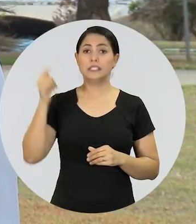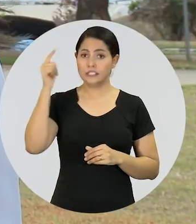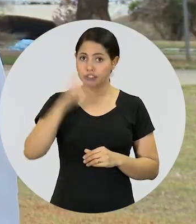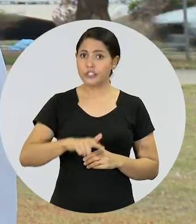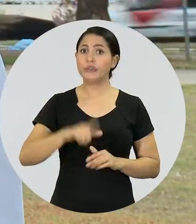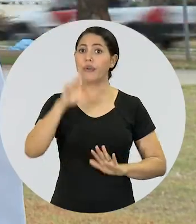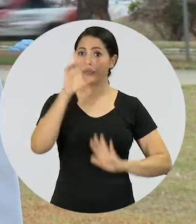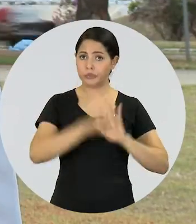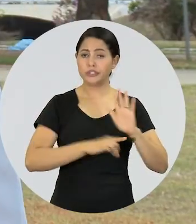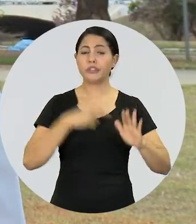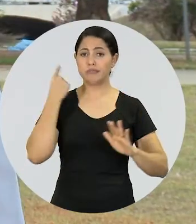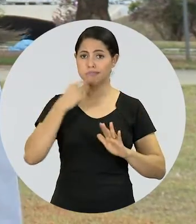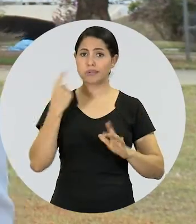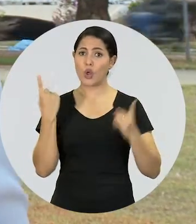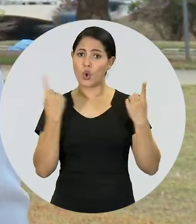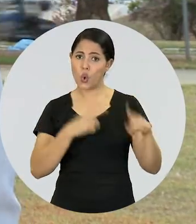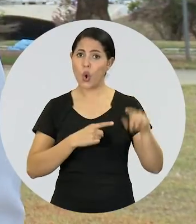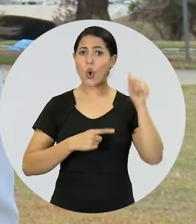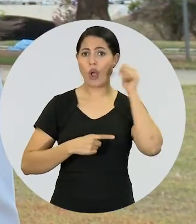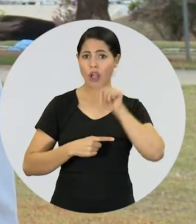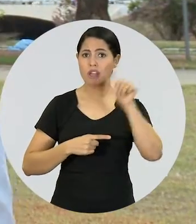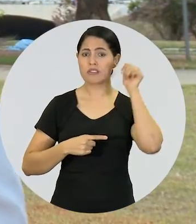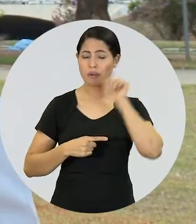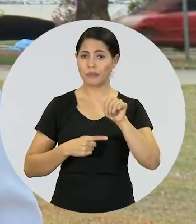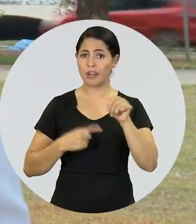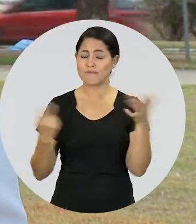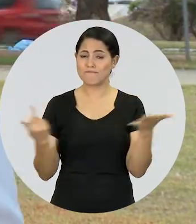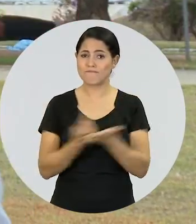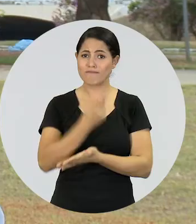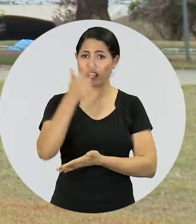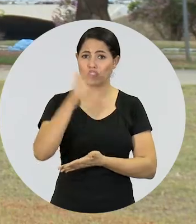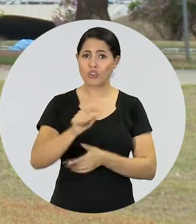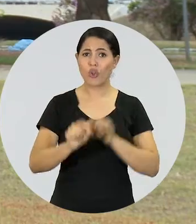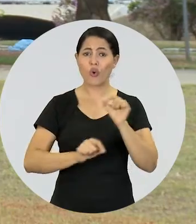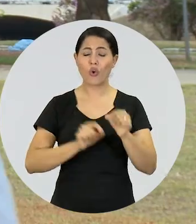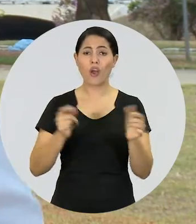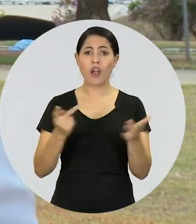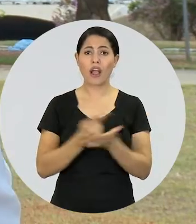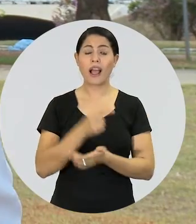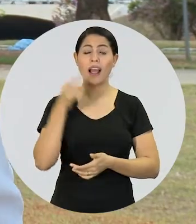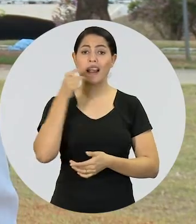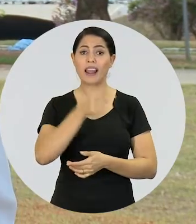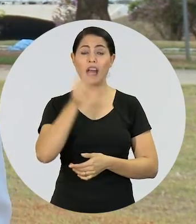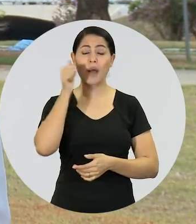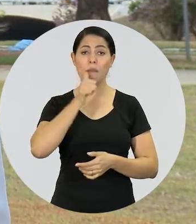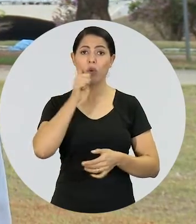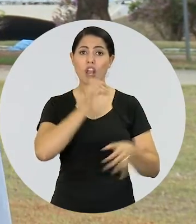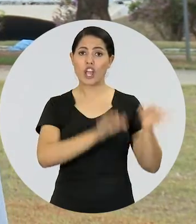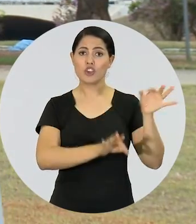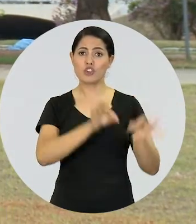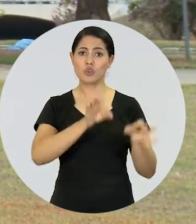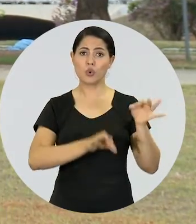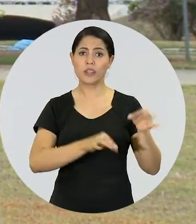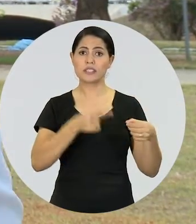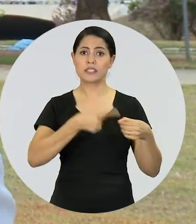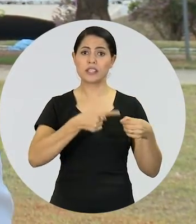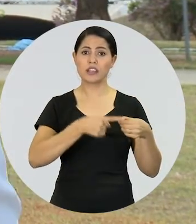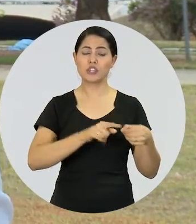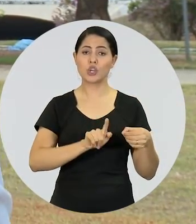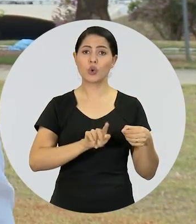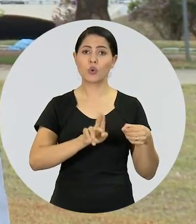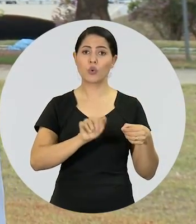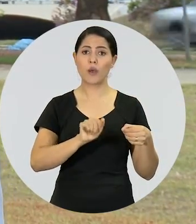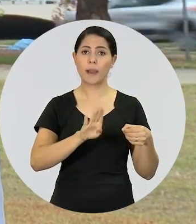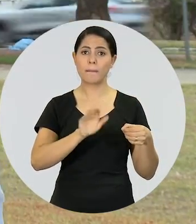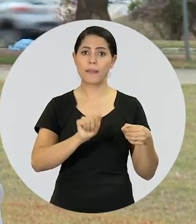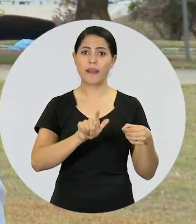Mais um caso de violação de prerrogativas contra a mulher advogada. Uma juíza da comarca de Iguaba Grande, no Rio de